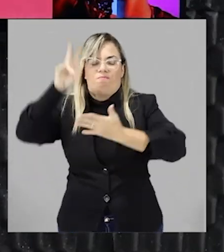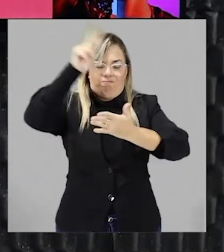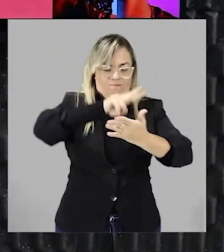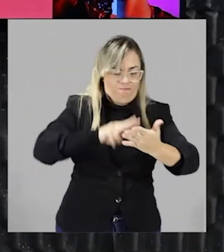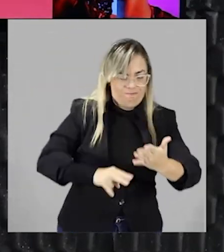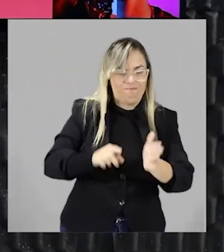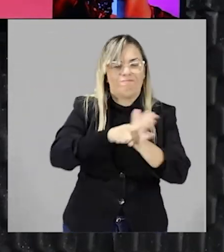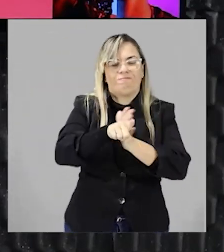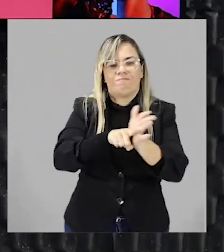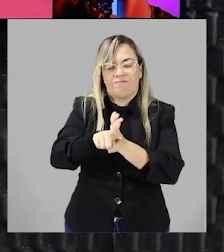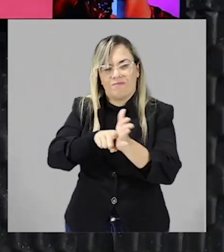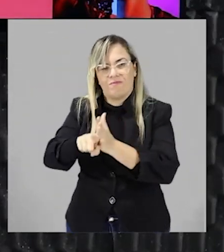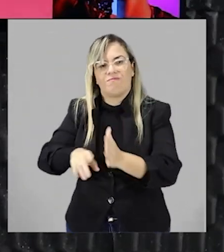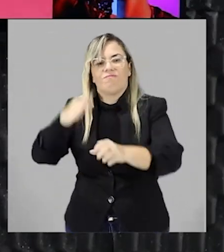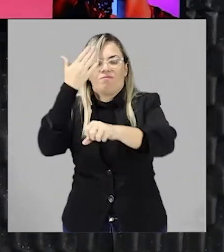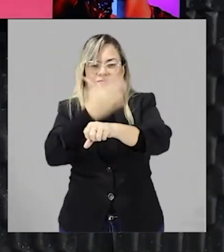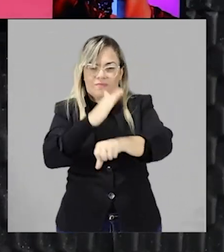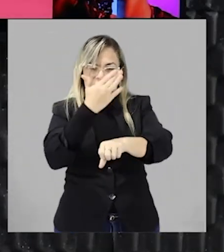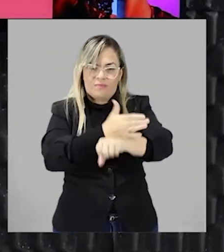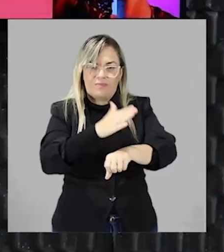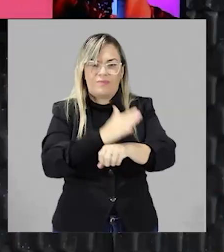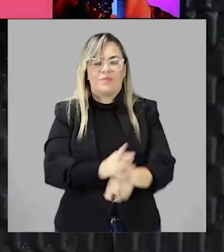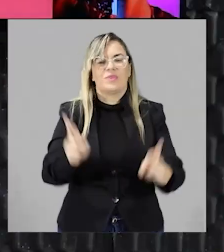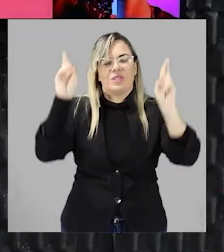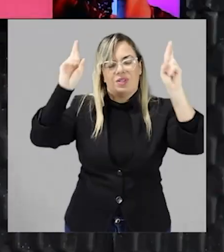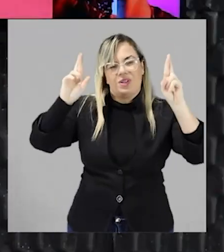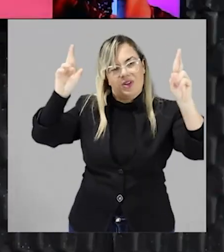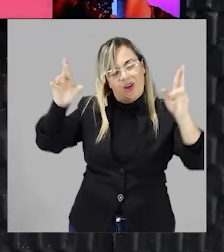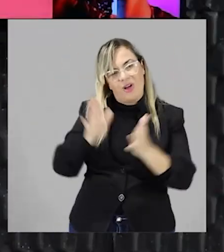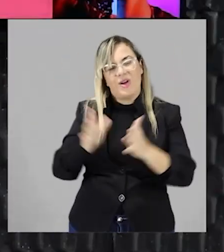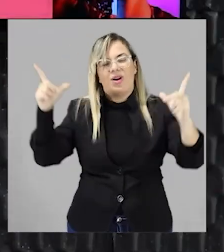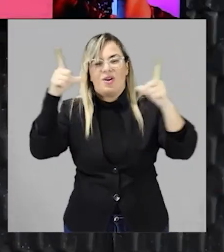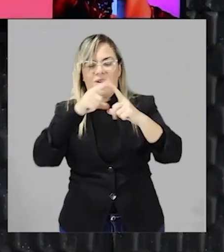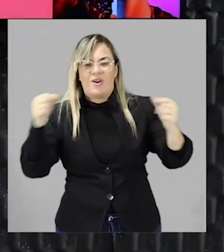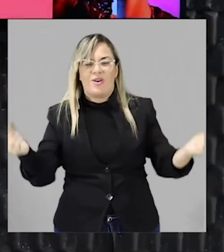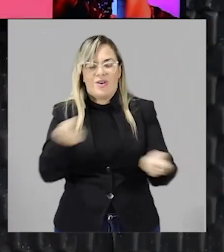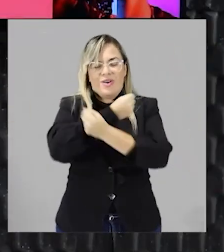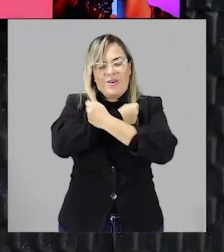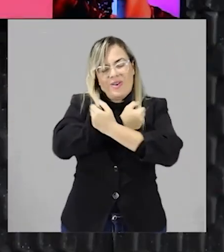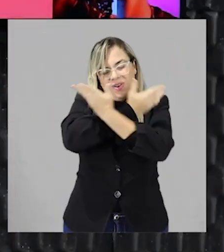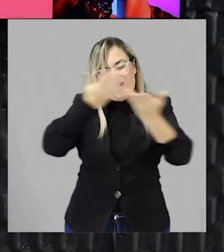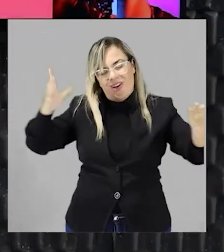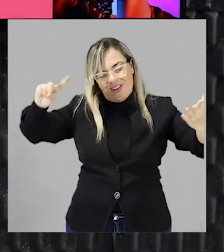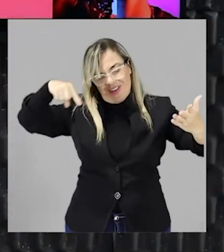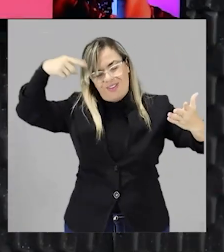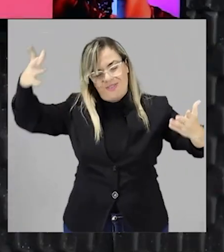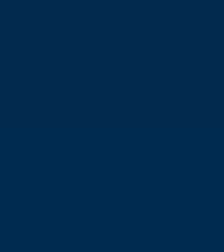pesquisem e pratiquem. Aguardo vocês em Brasília. Um abraço e até lá!